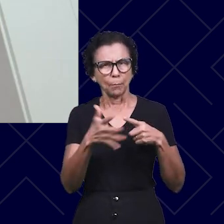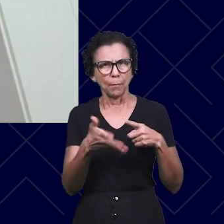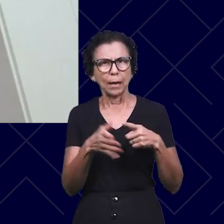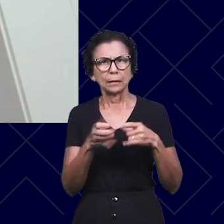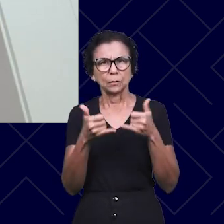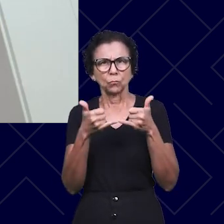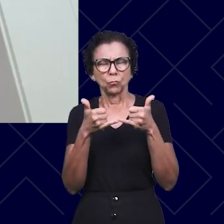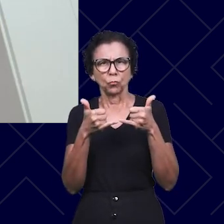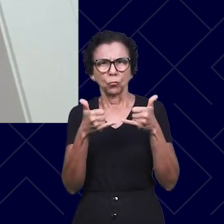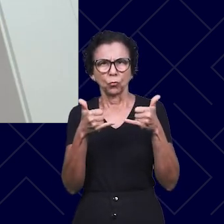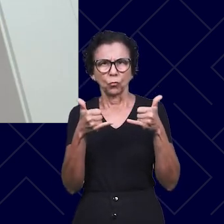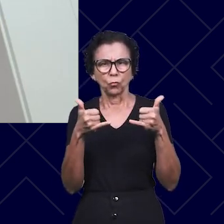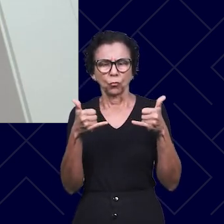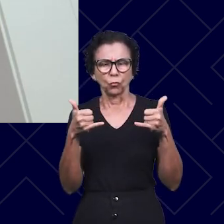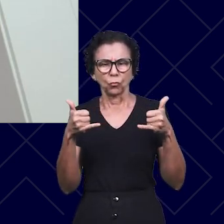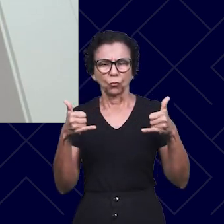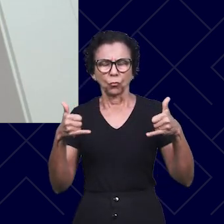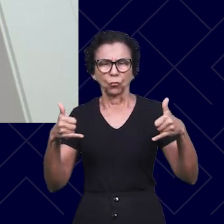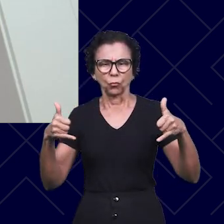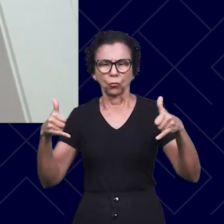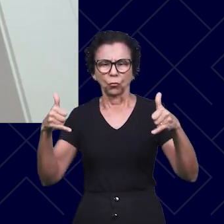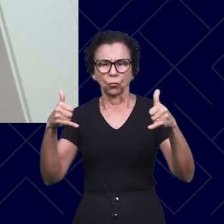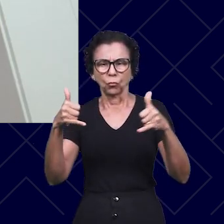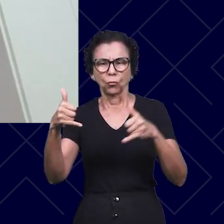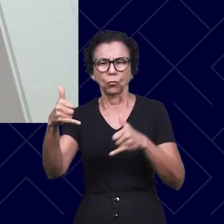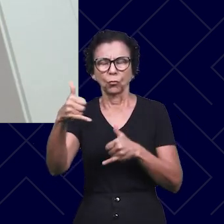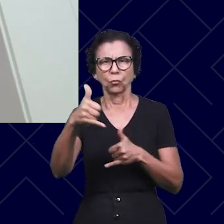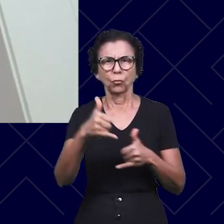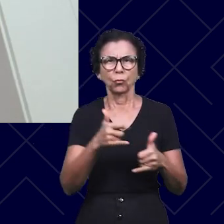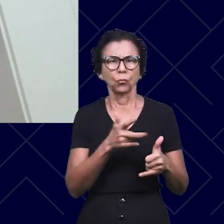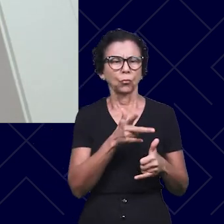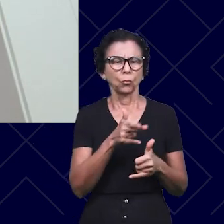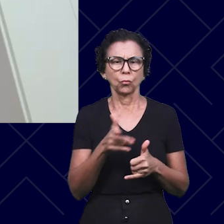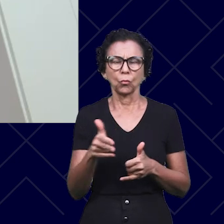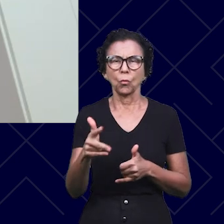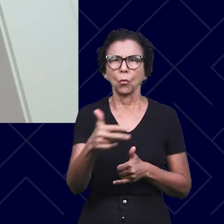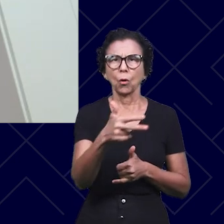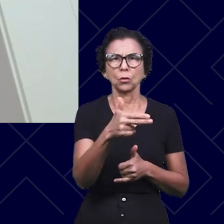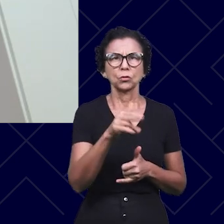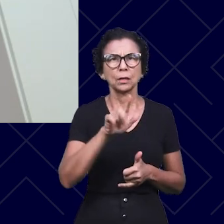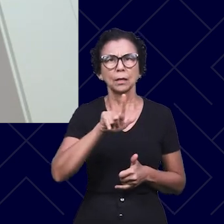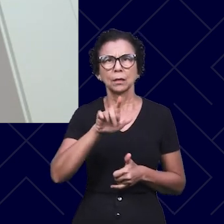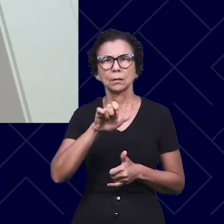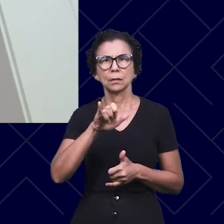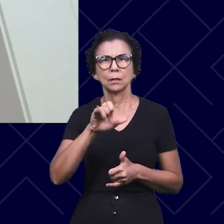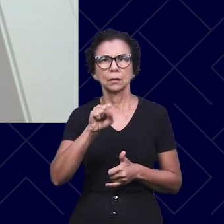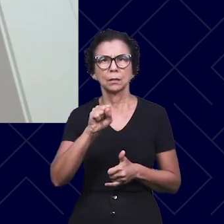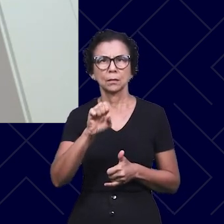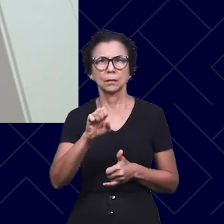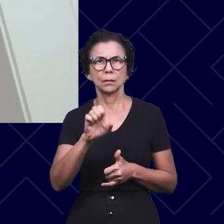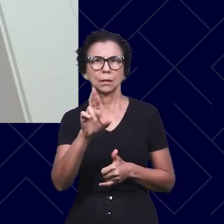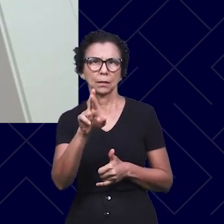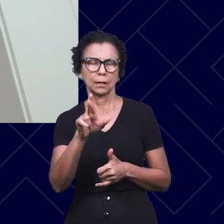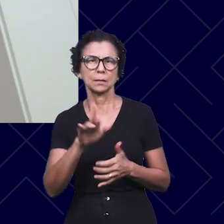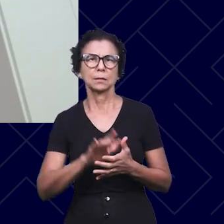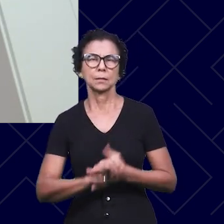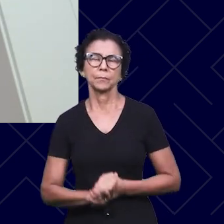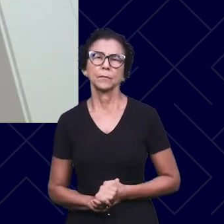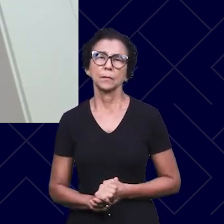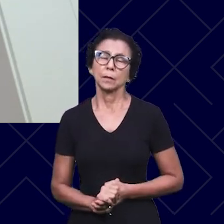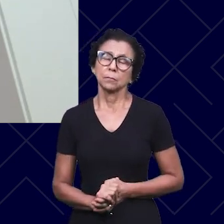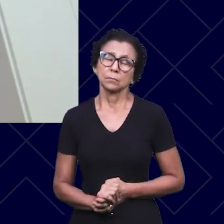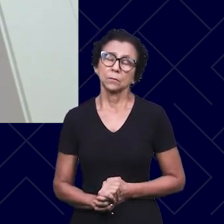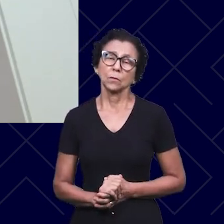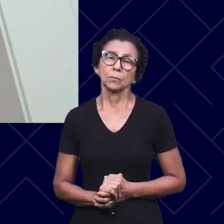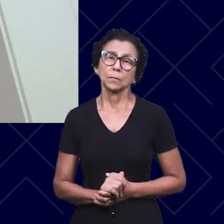fazer o corte de madeira, de acrílico, de EVA, de vários materiais, né? Na realidade, eu tinha minha experiência mesmo na